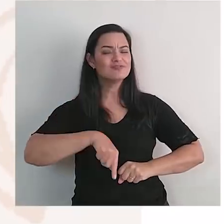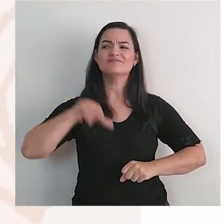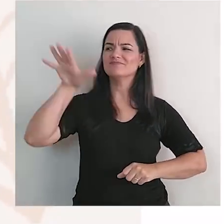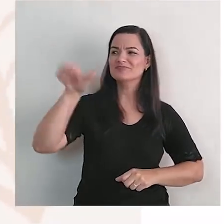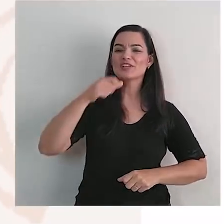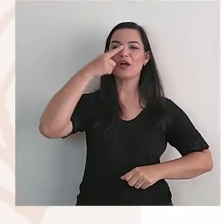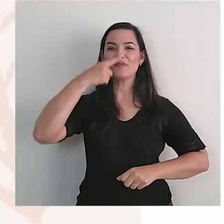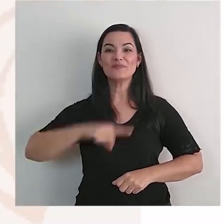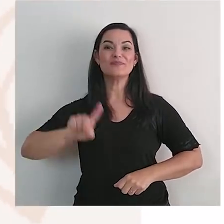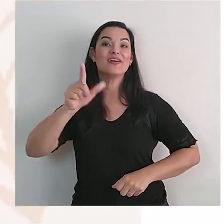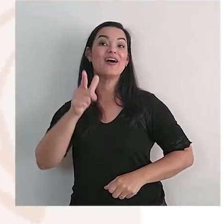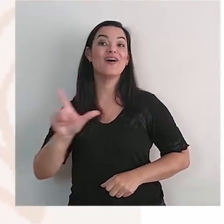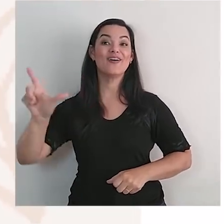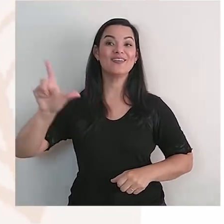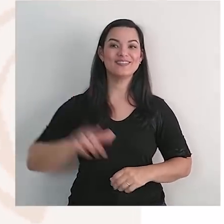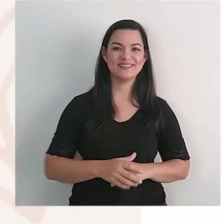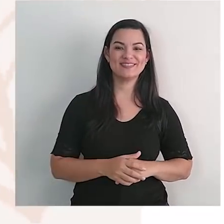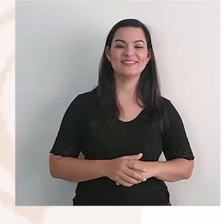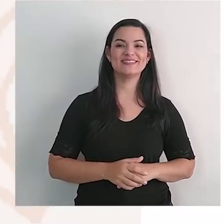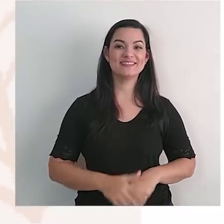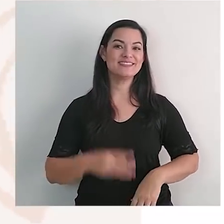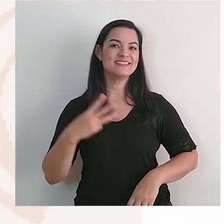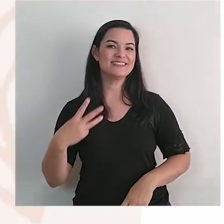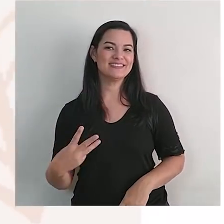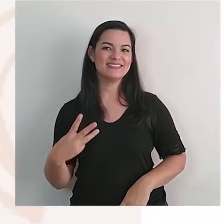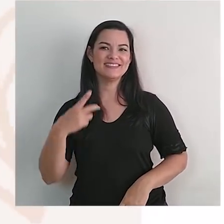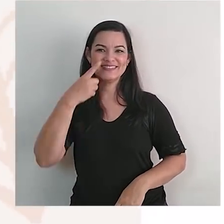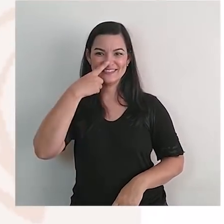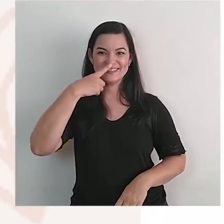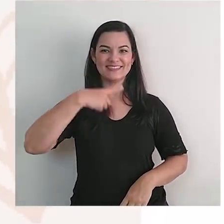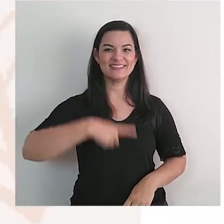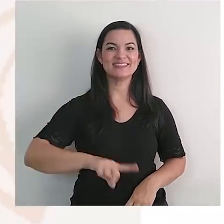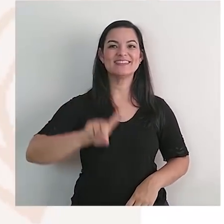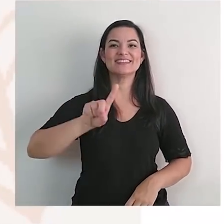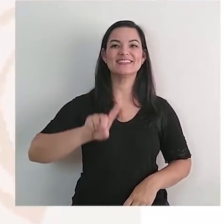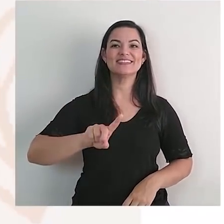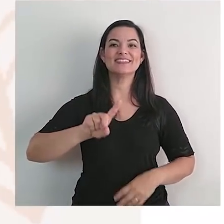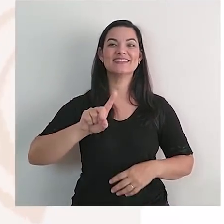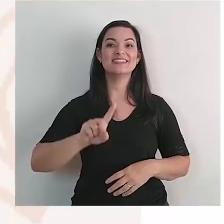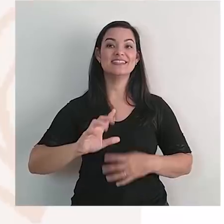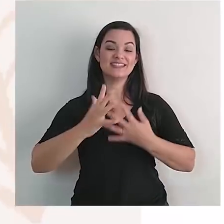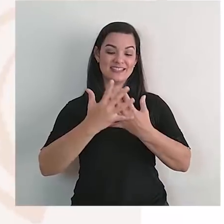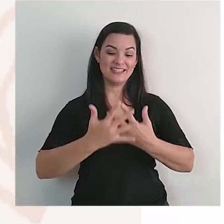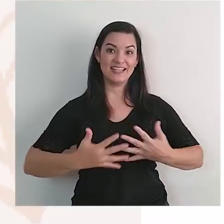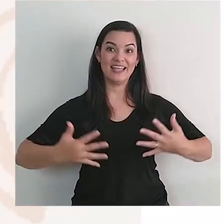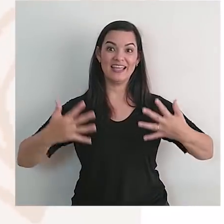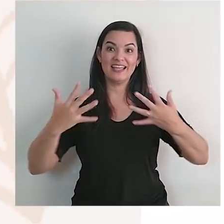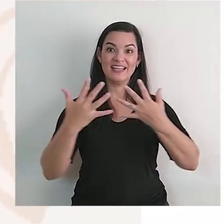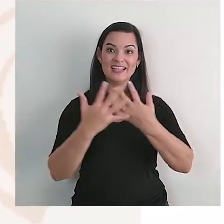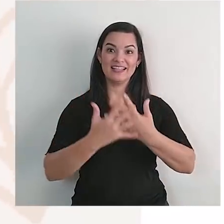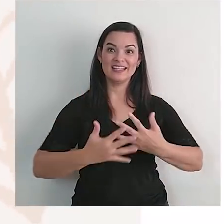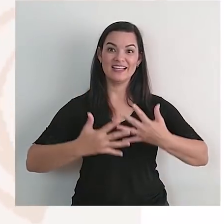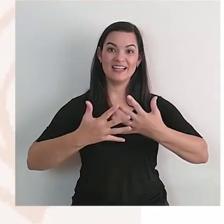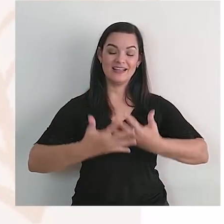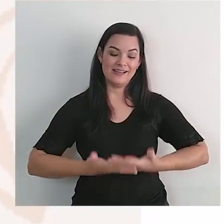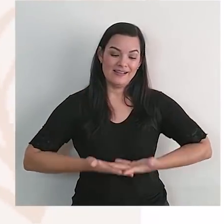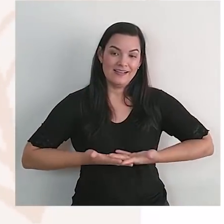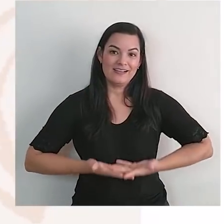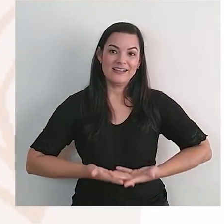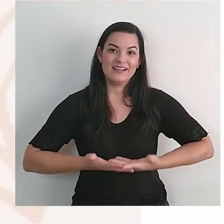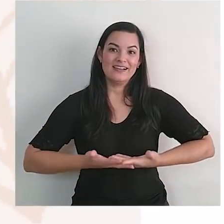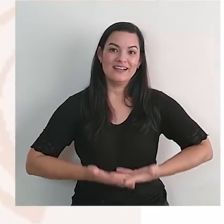foram chamar outro elefante. 3 elefantes se